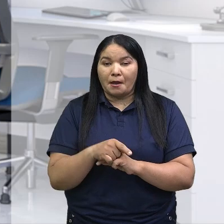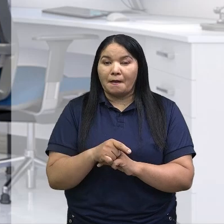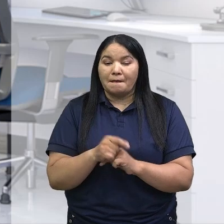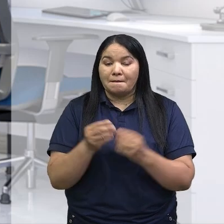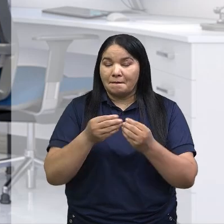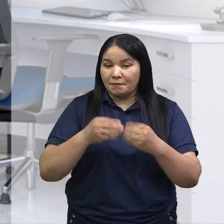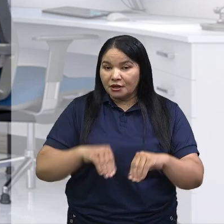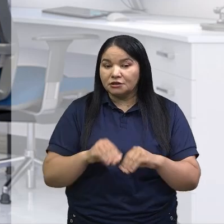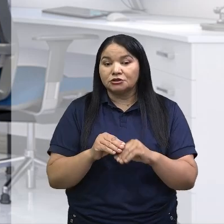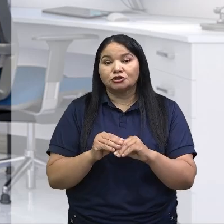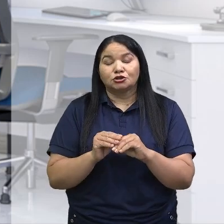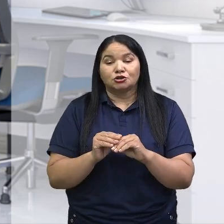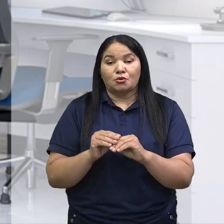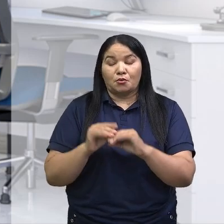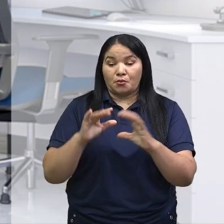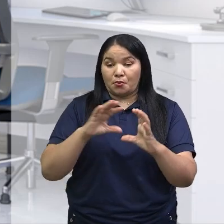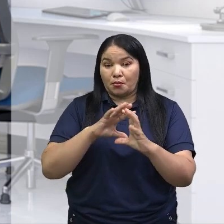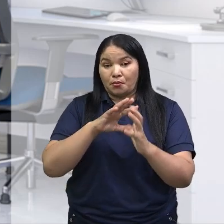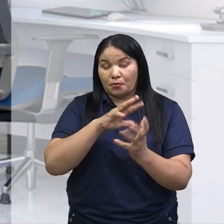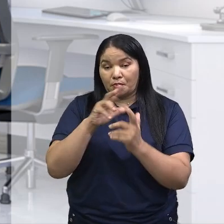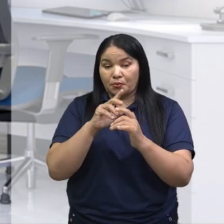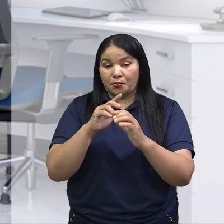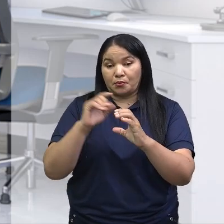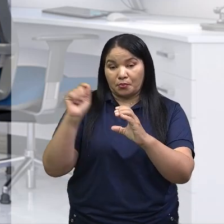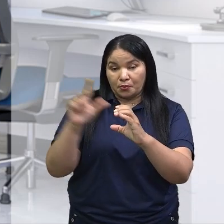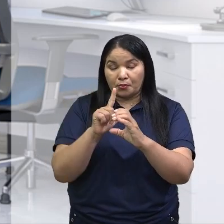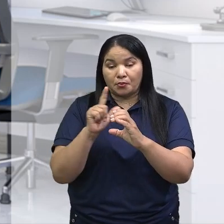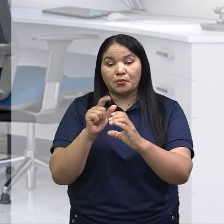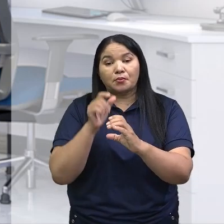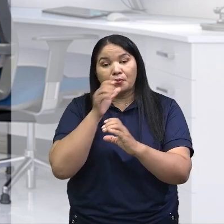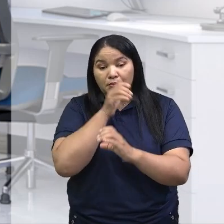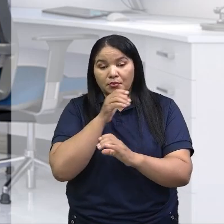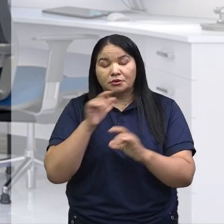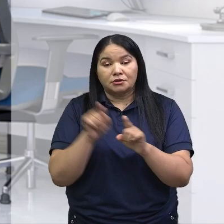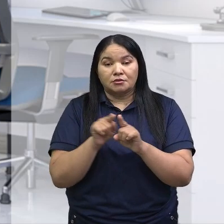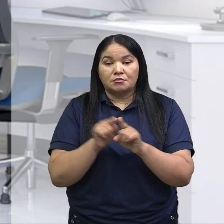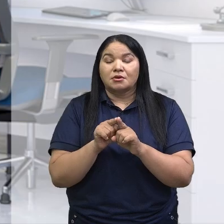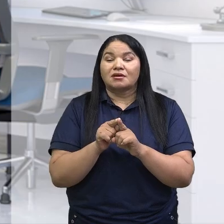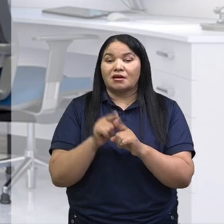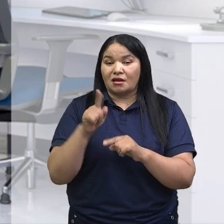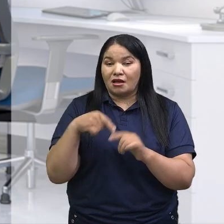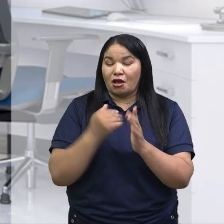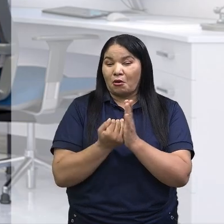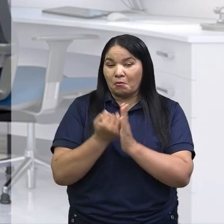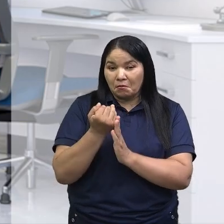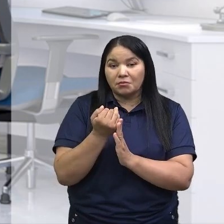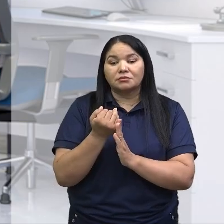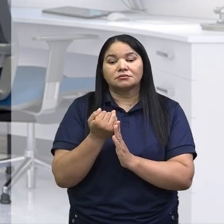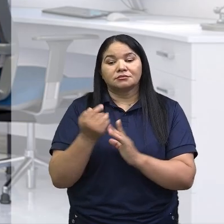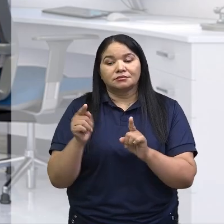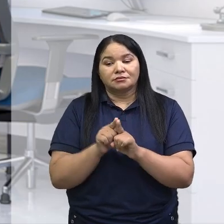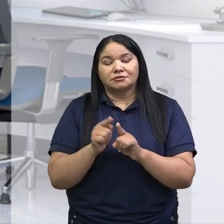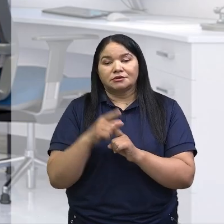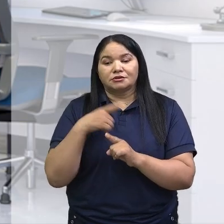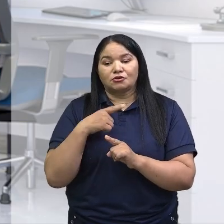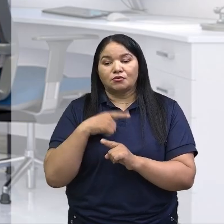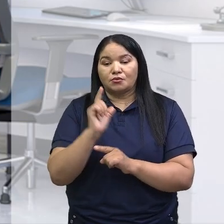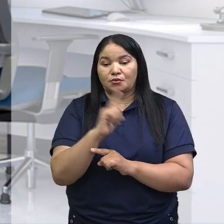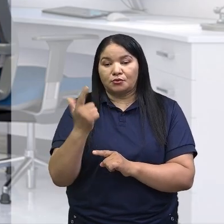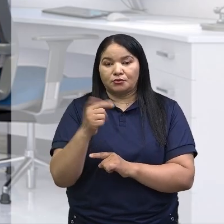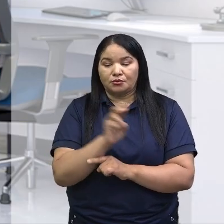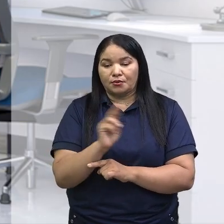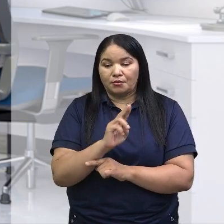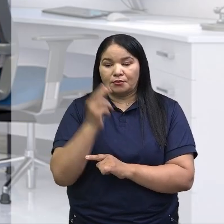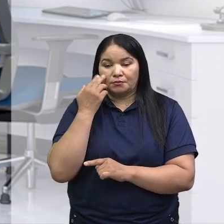do aquecimento global, porque ele intensifica o efeito estufa. Além dele, tem o monóxido de